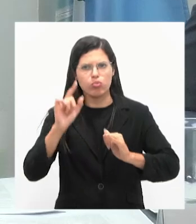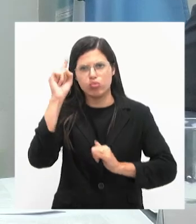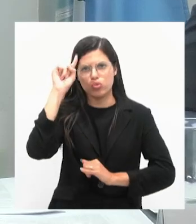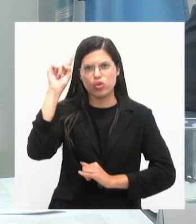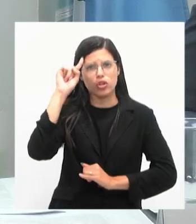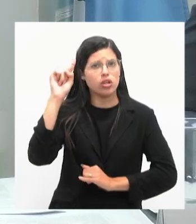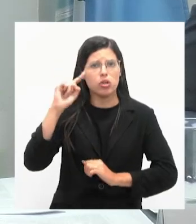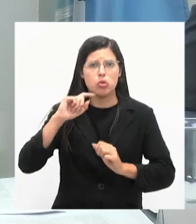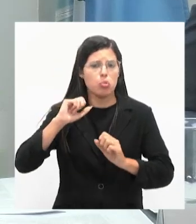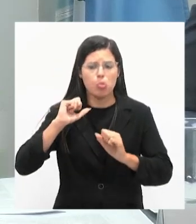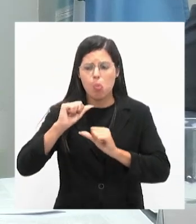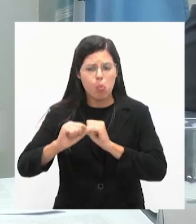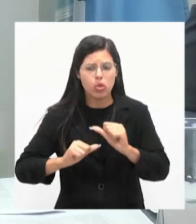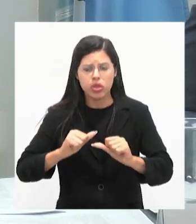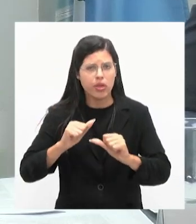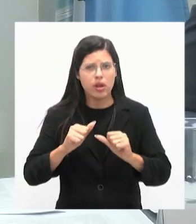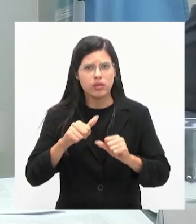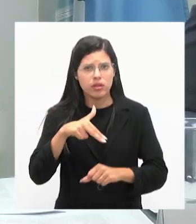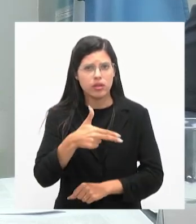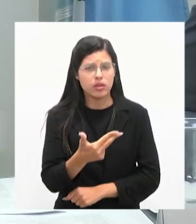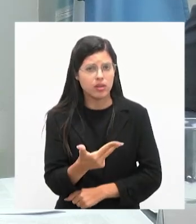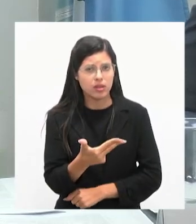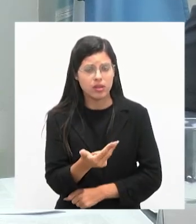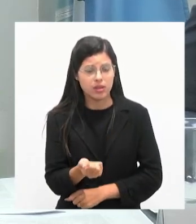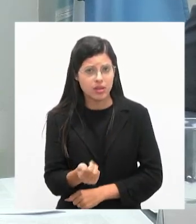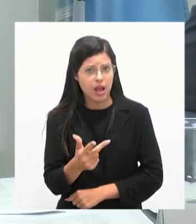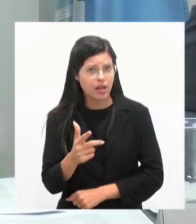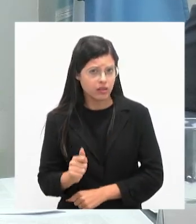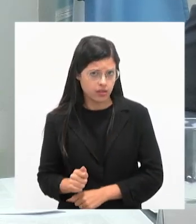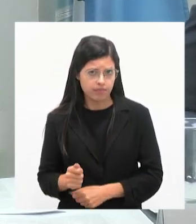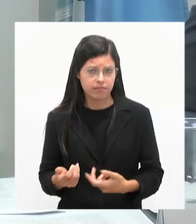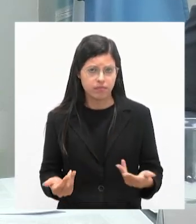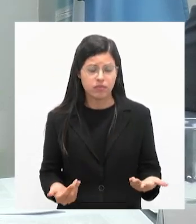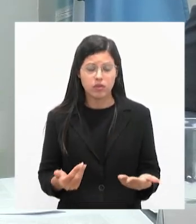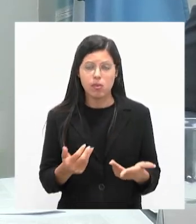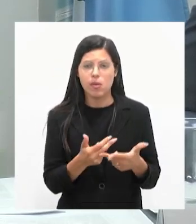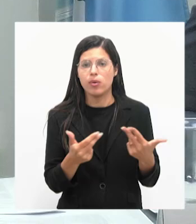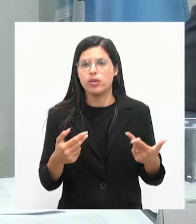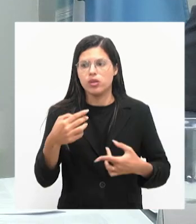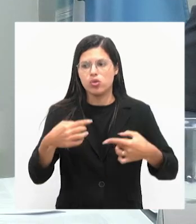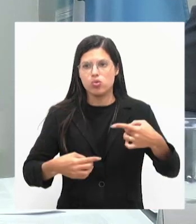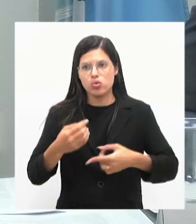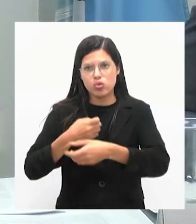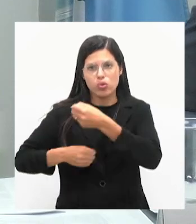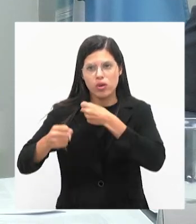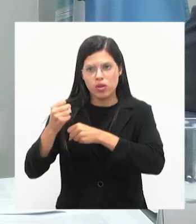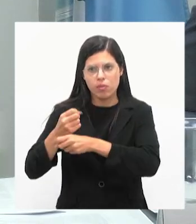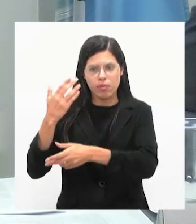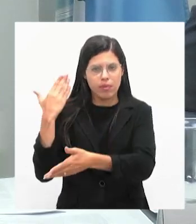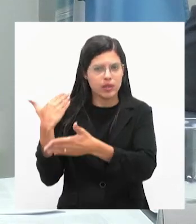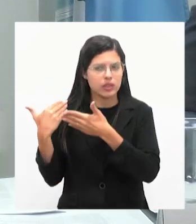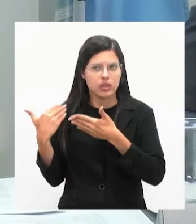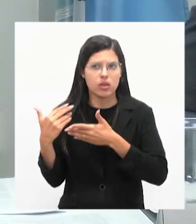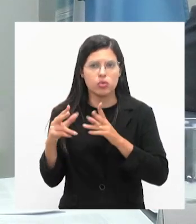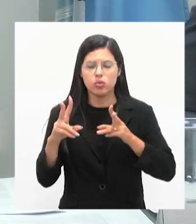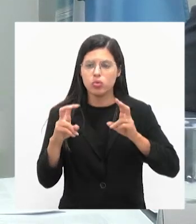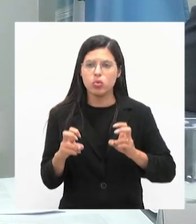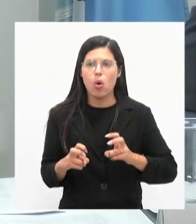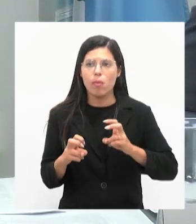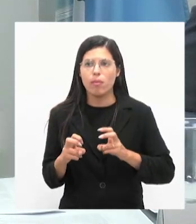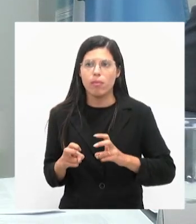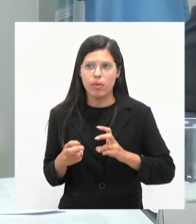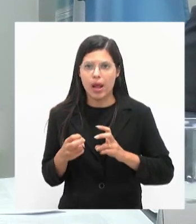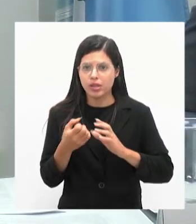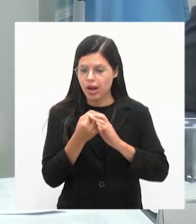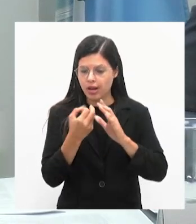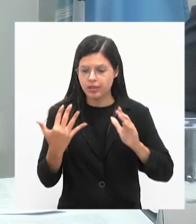nada muda. Uma outra coisa que a gente discutiu aqui muito ano passado foi a questão das condições do pátio. Aí o Detro